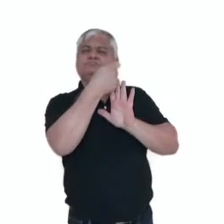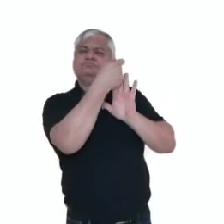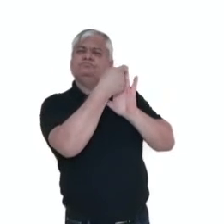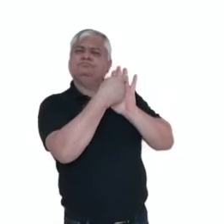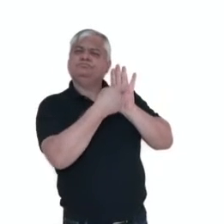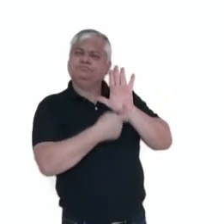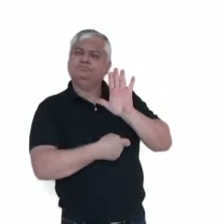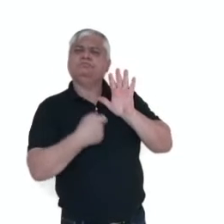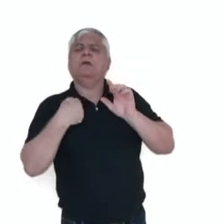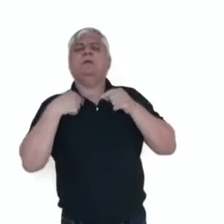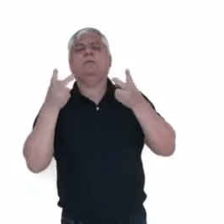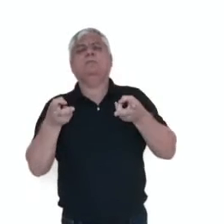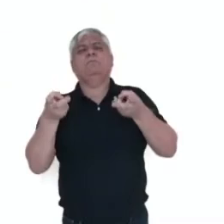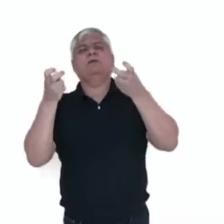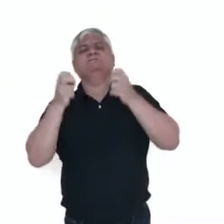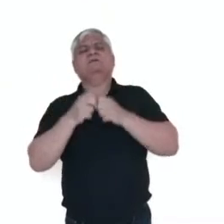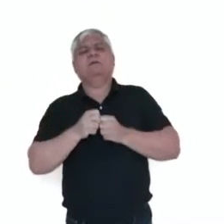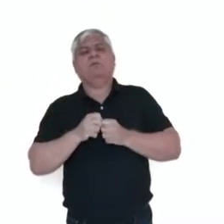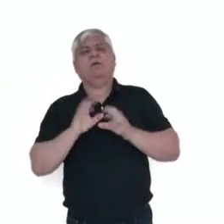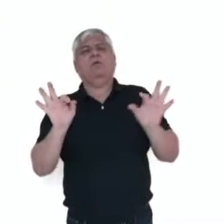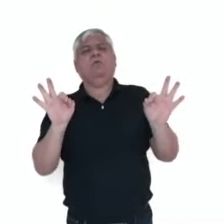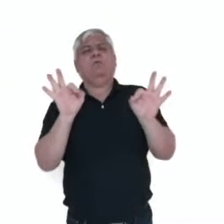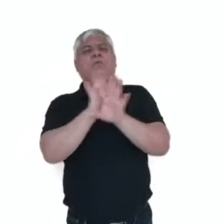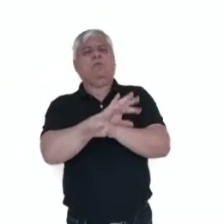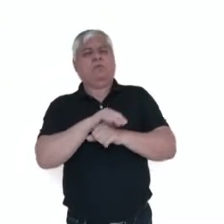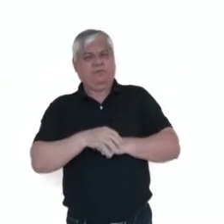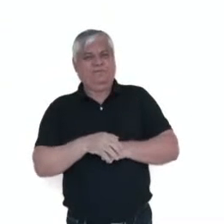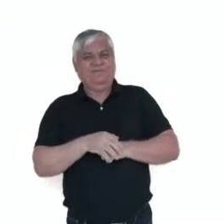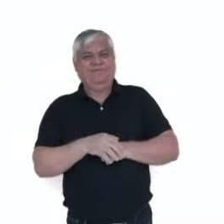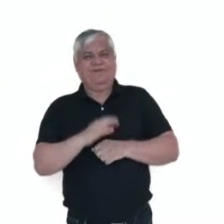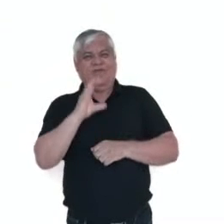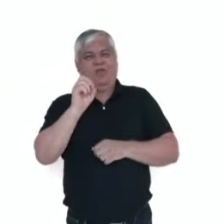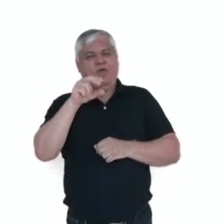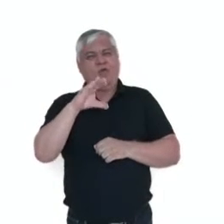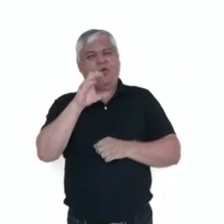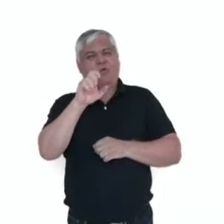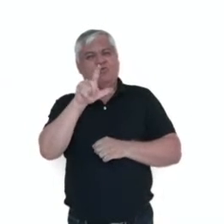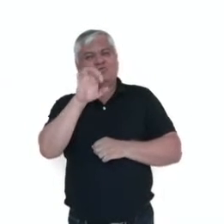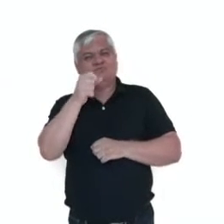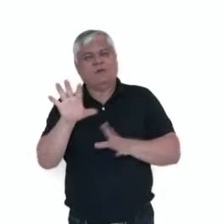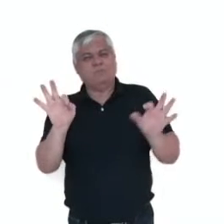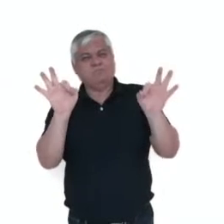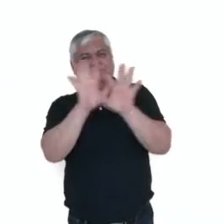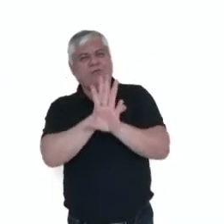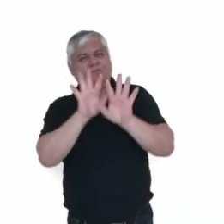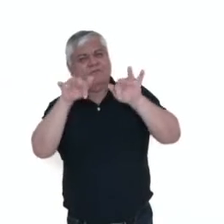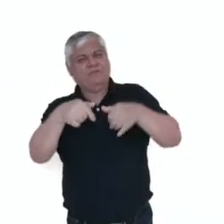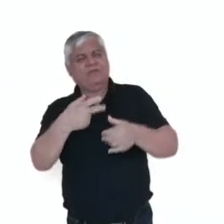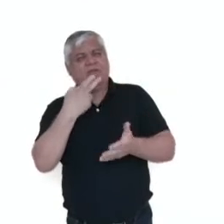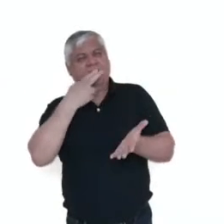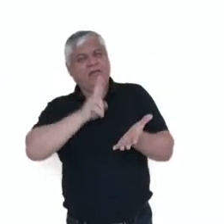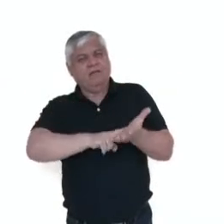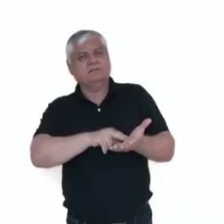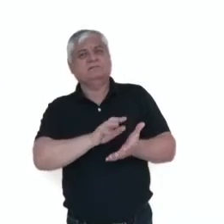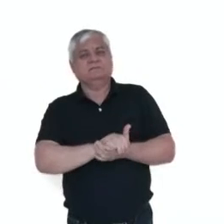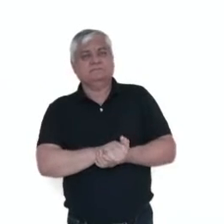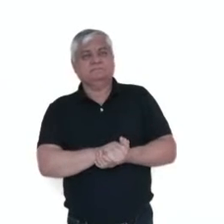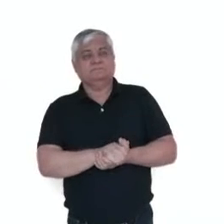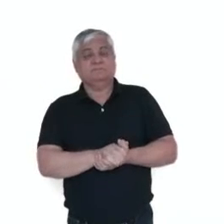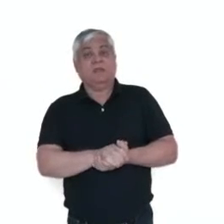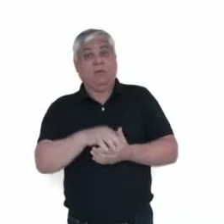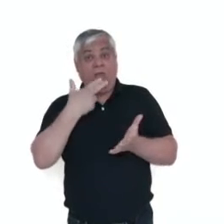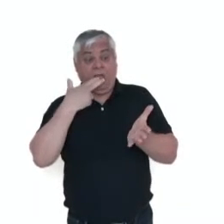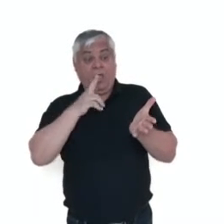eu noto que é a conclusão da carta. Percebeu? O que mais, né? A carta